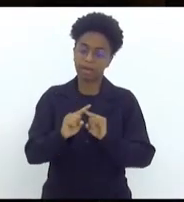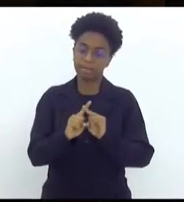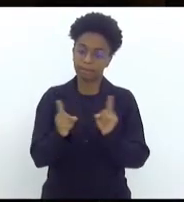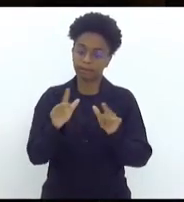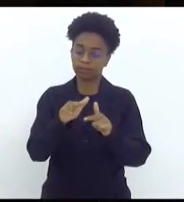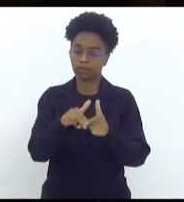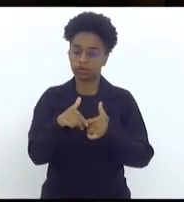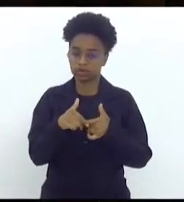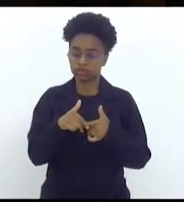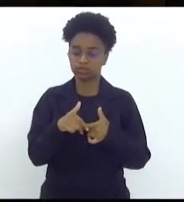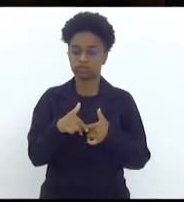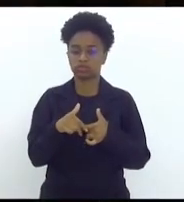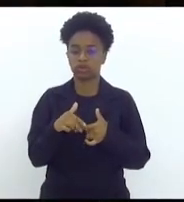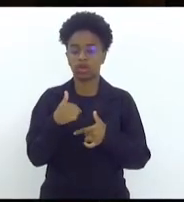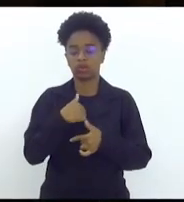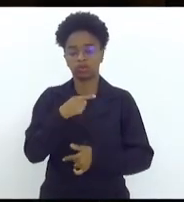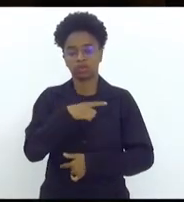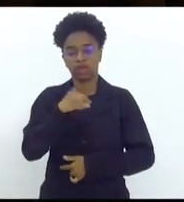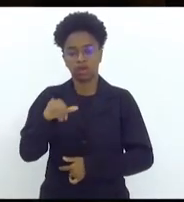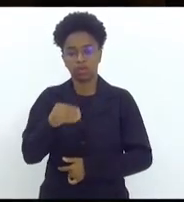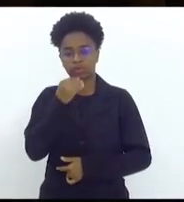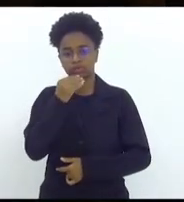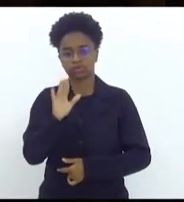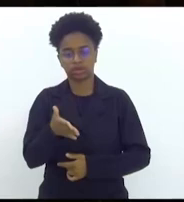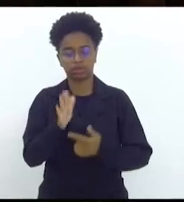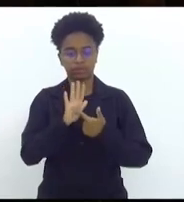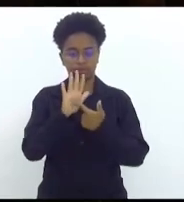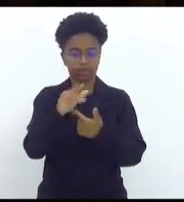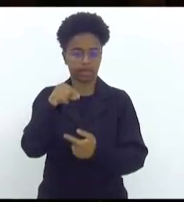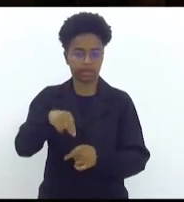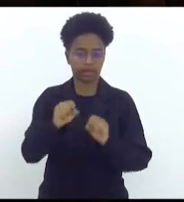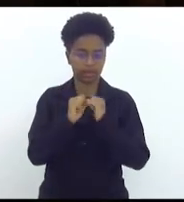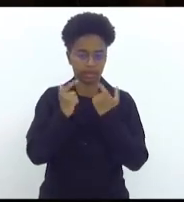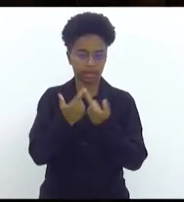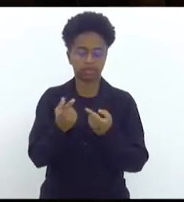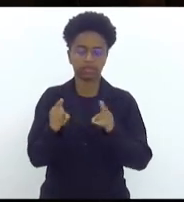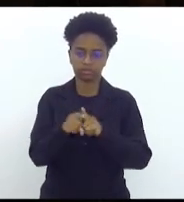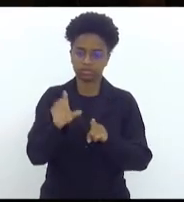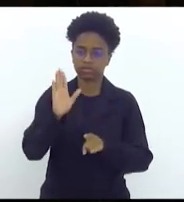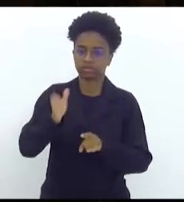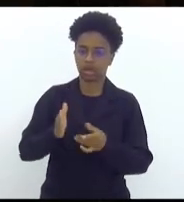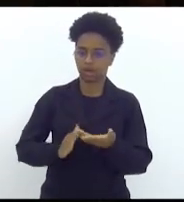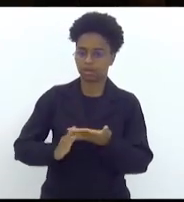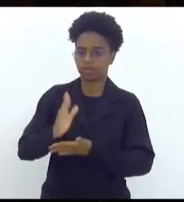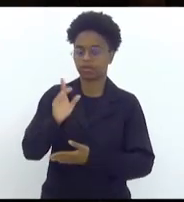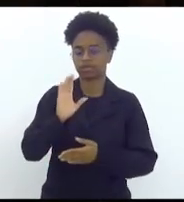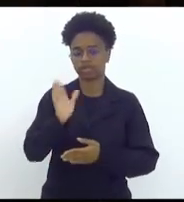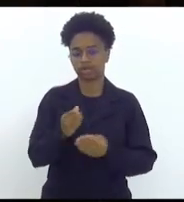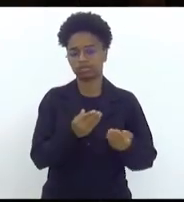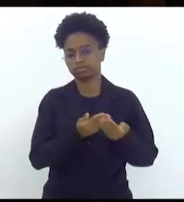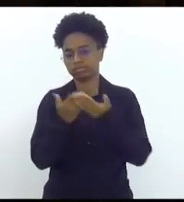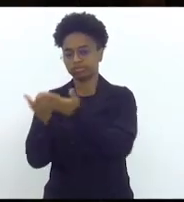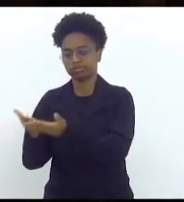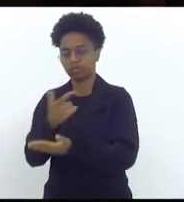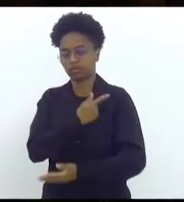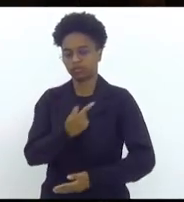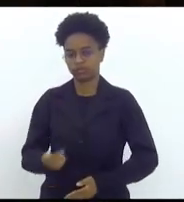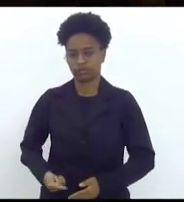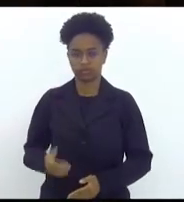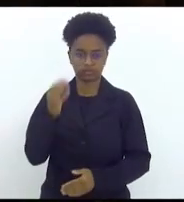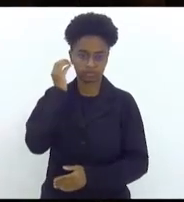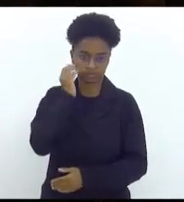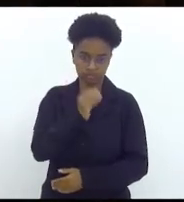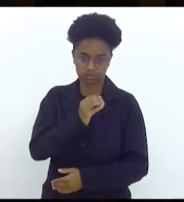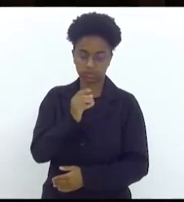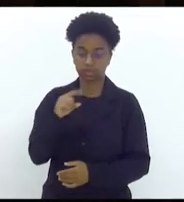eu já tive a oportunidade de apresentar aqui nessa casa e foi aprovado já encaminhado ao nosso Governador Cláudio Castro